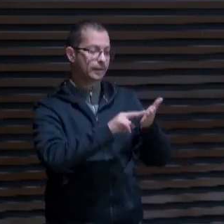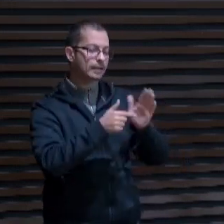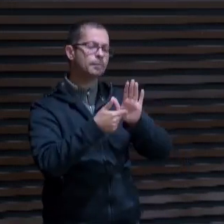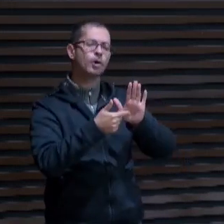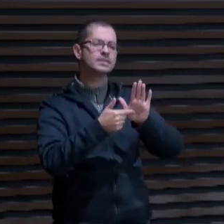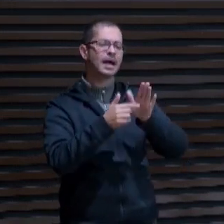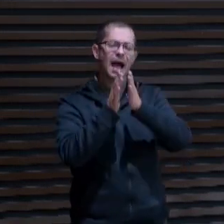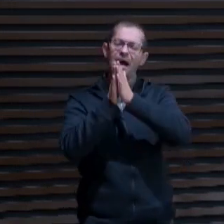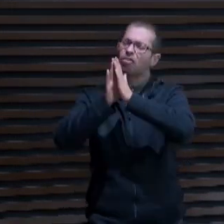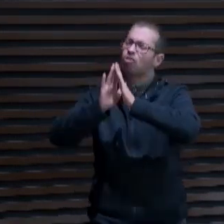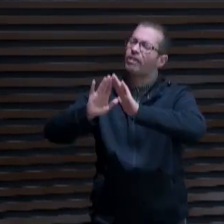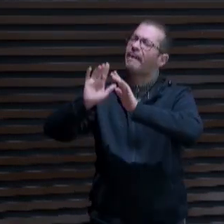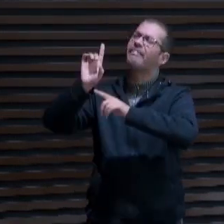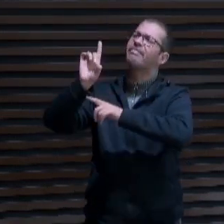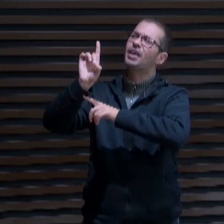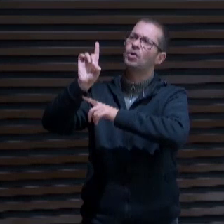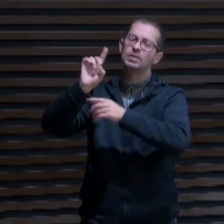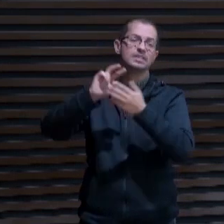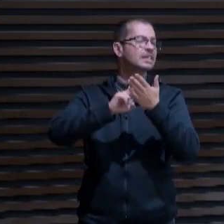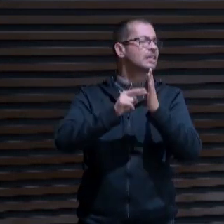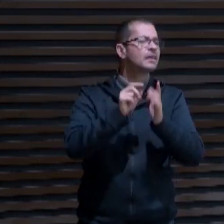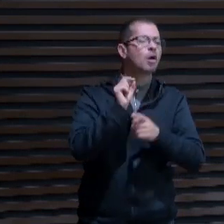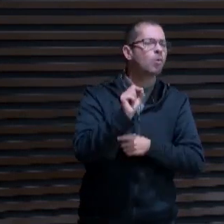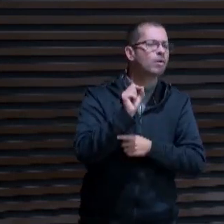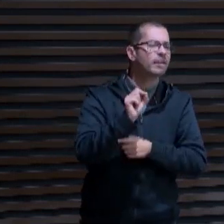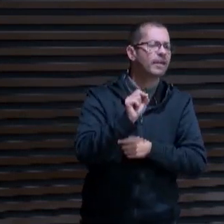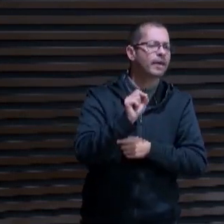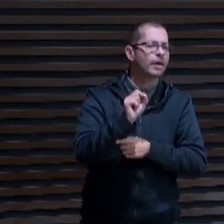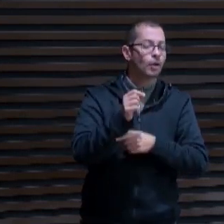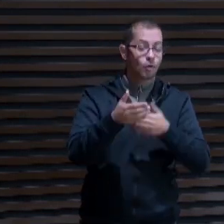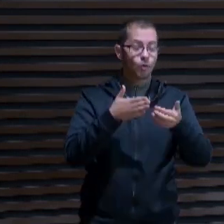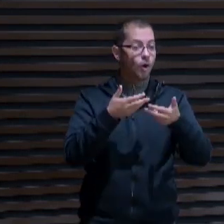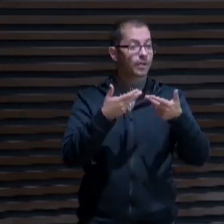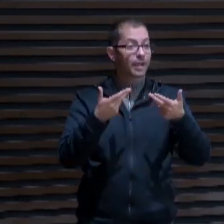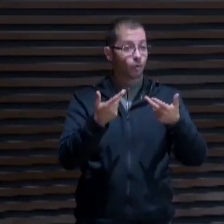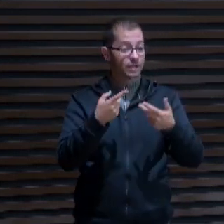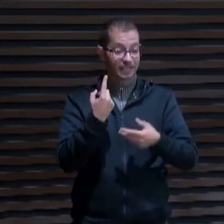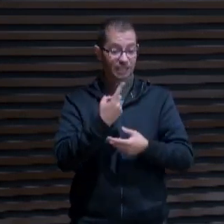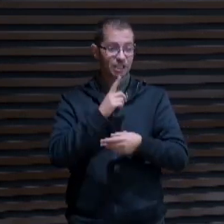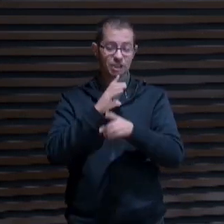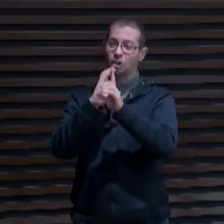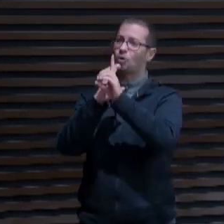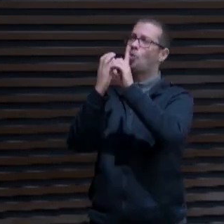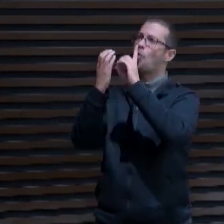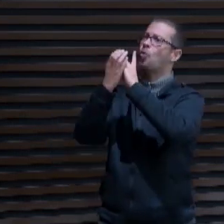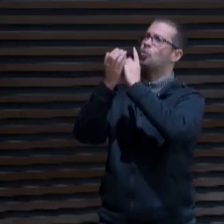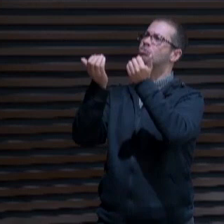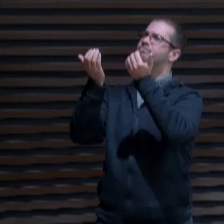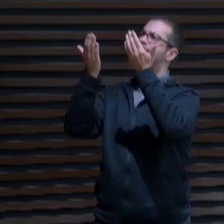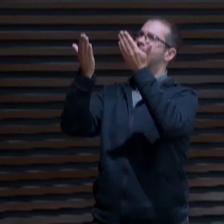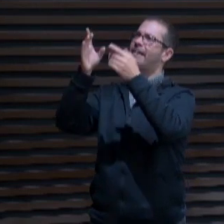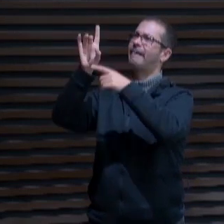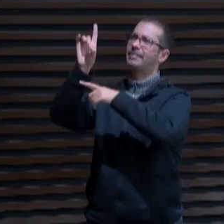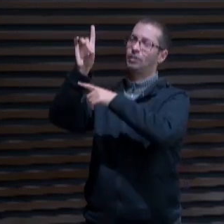a Deus é qualquer expressão essencial de culto prestado a Deus, por uma alma que